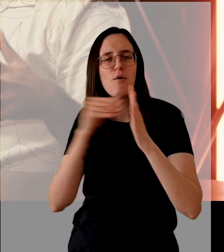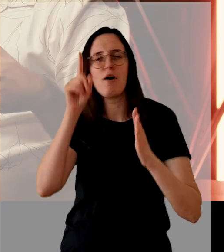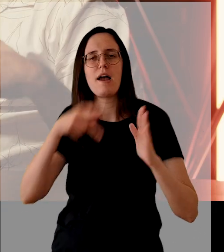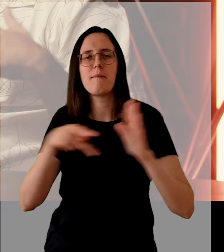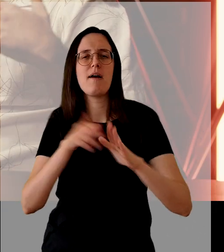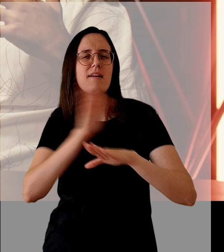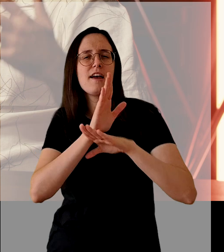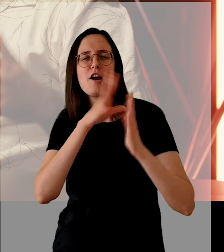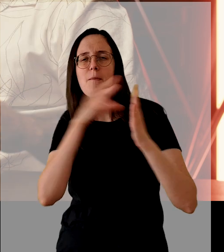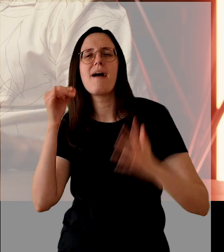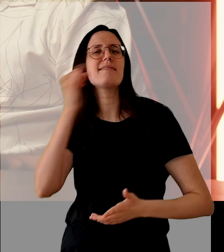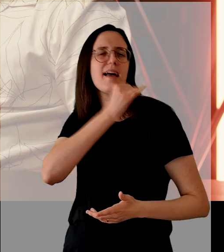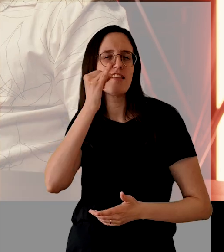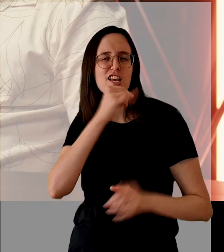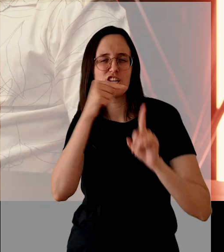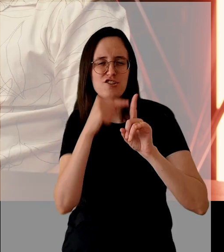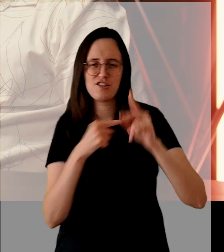dessa cinematografia italiana,